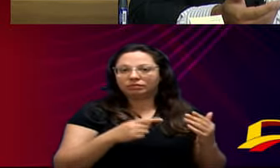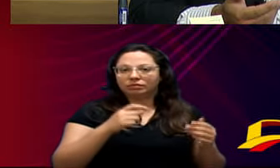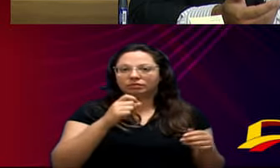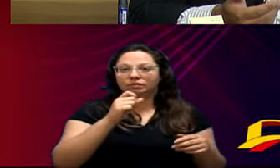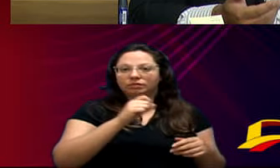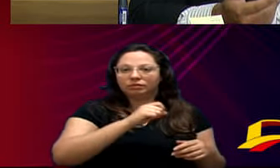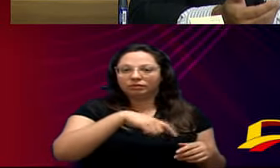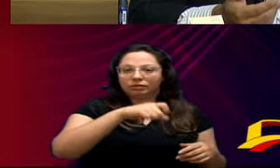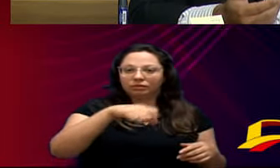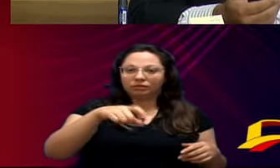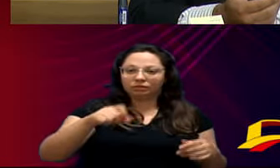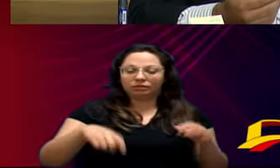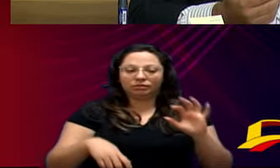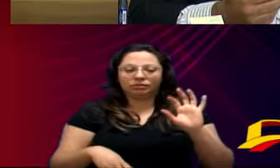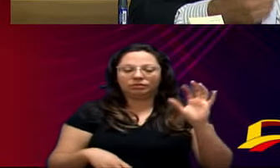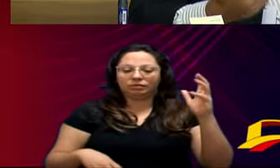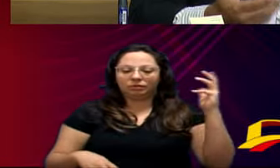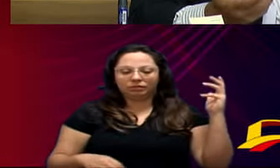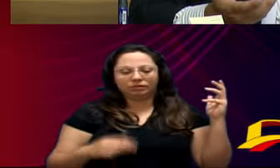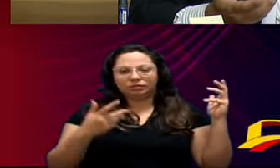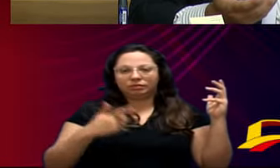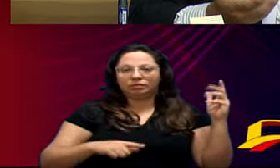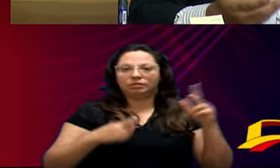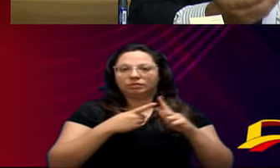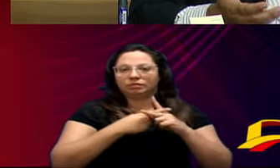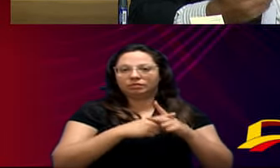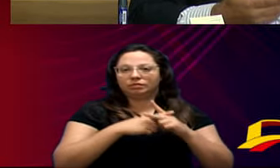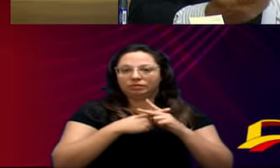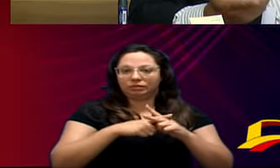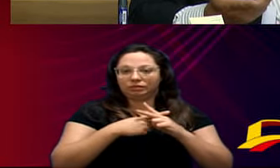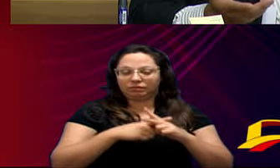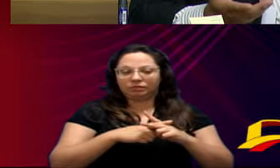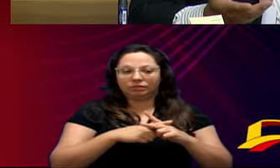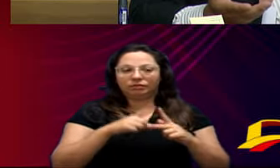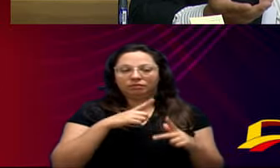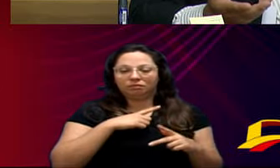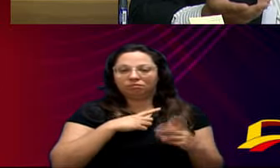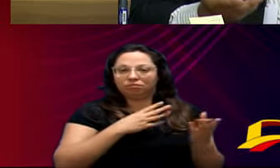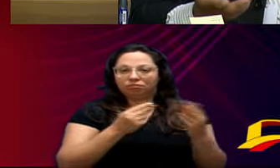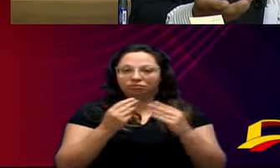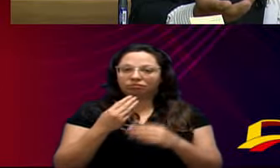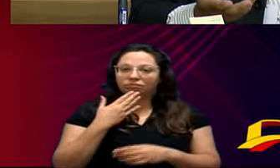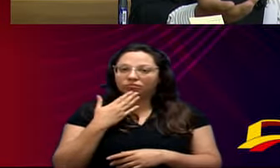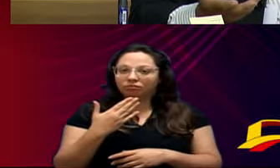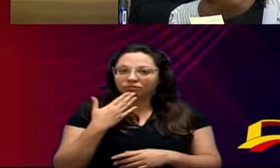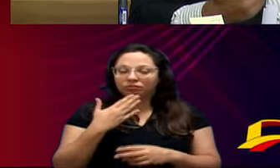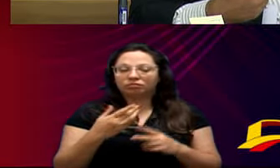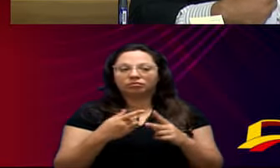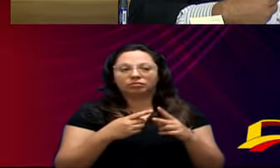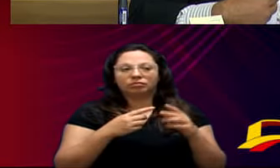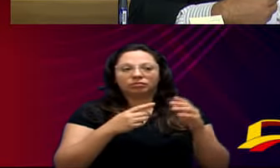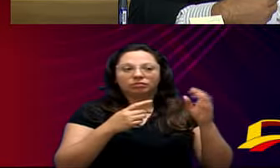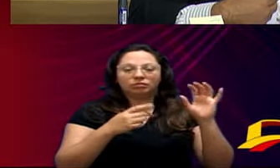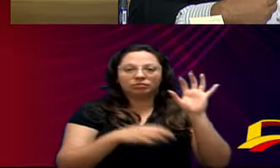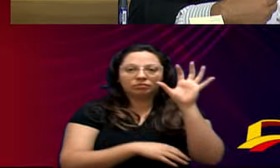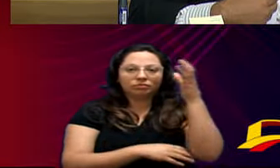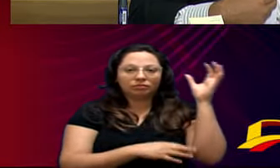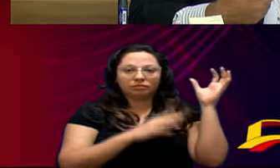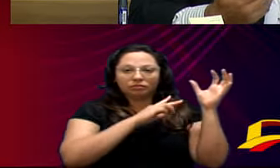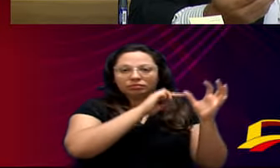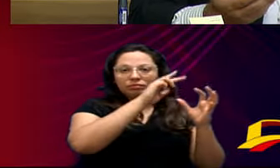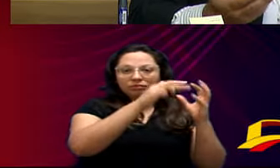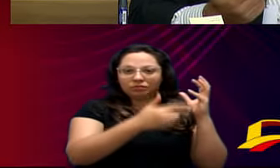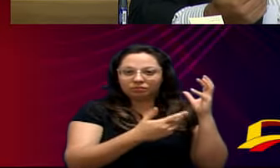manutenção das Árvores né E a gente tem muito pedido de corte pode pouco de plantil exatamente Ach o papel da secretaria do meio